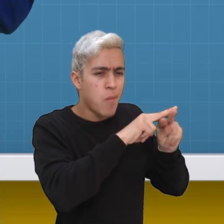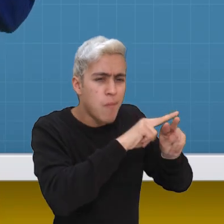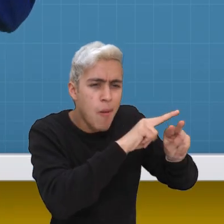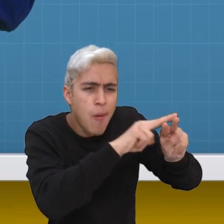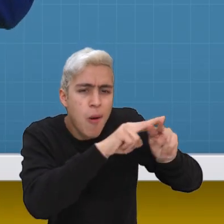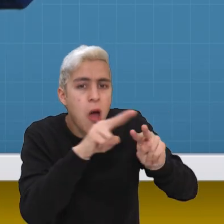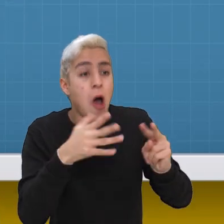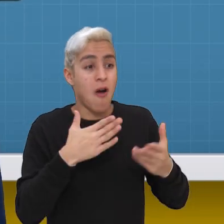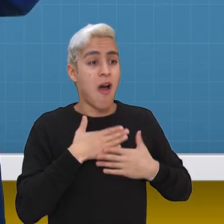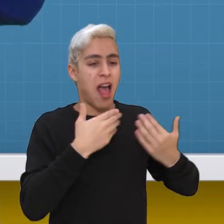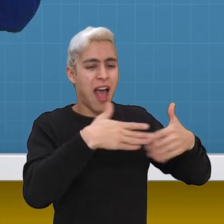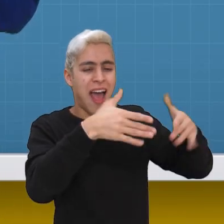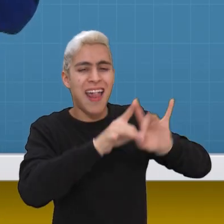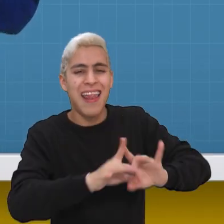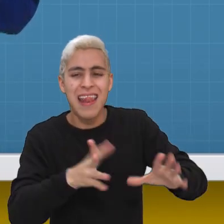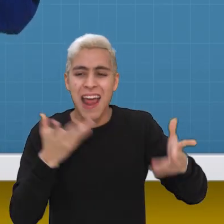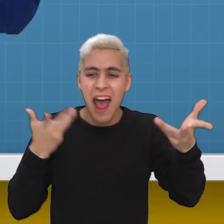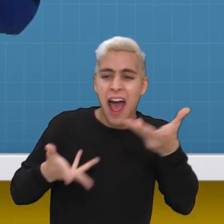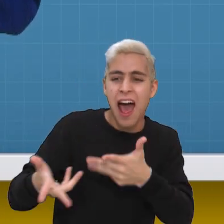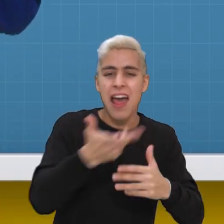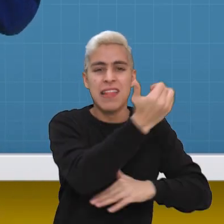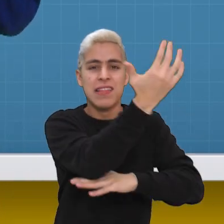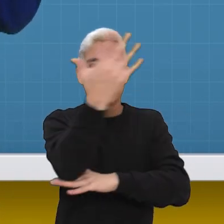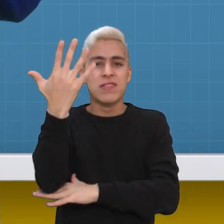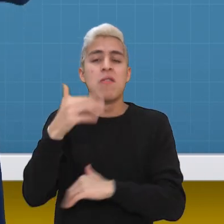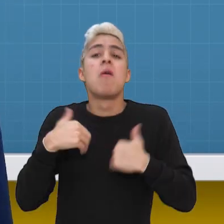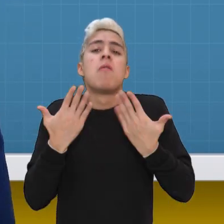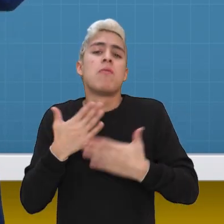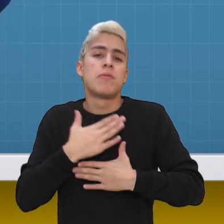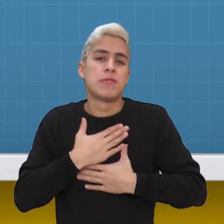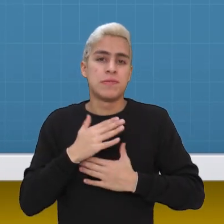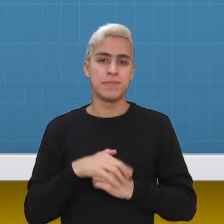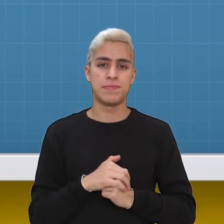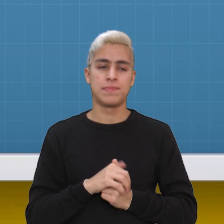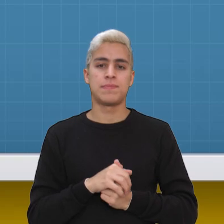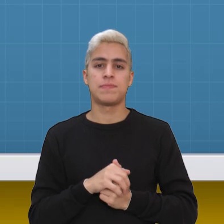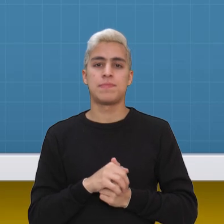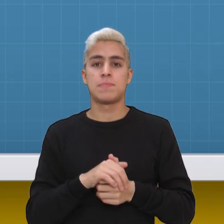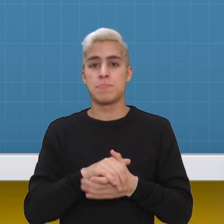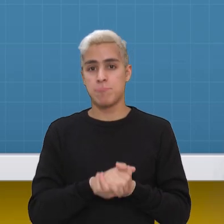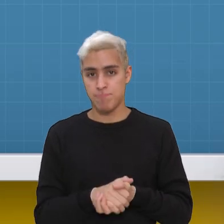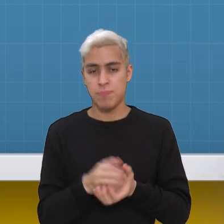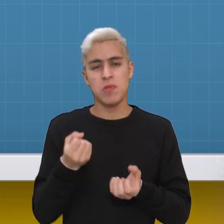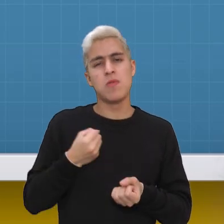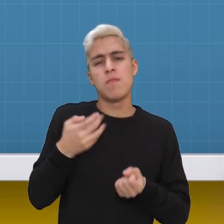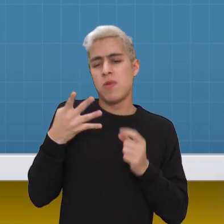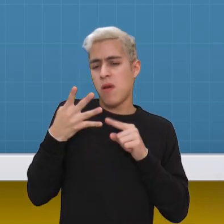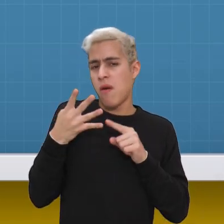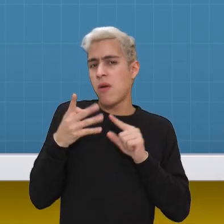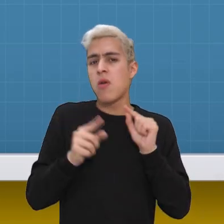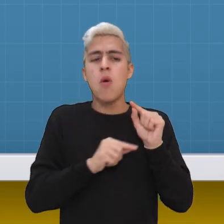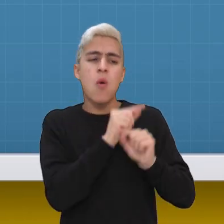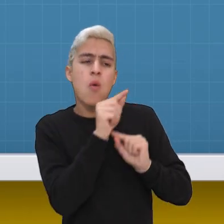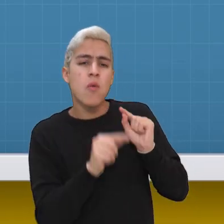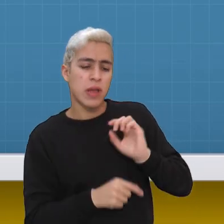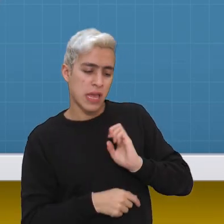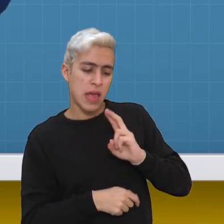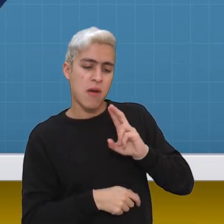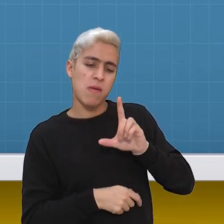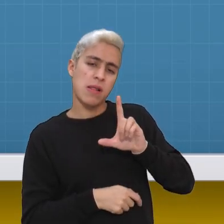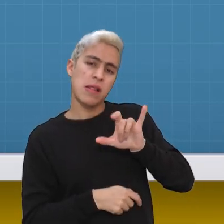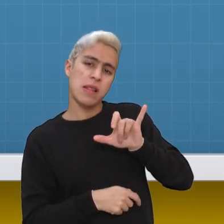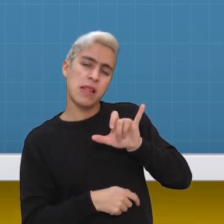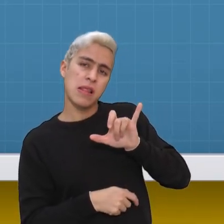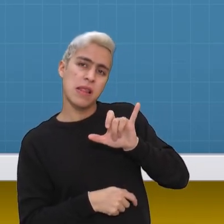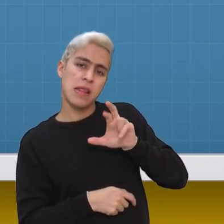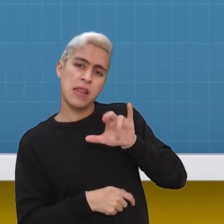também ou não gosta? Gosta deles livres na natureza? Número 4. O que o nosso eu lírico quer do